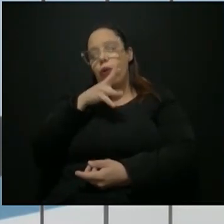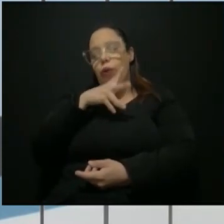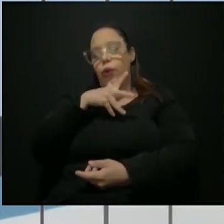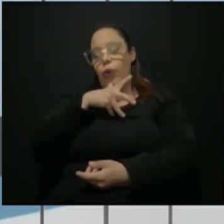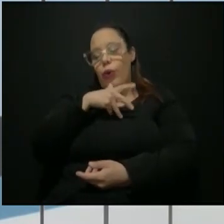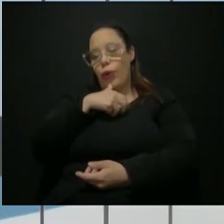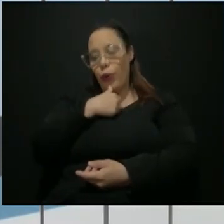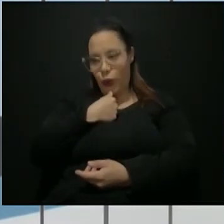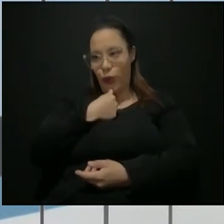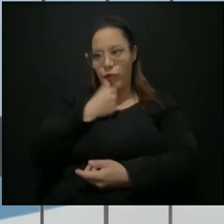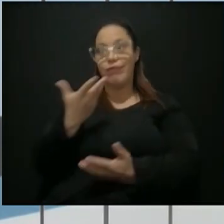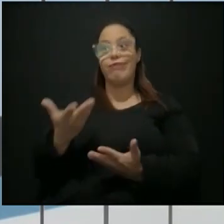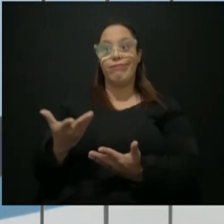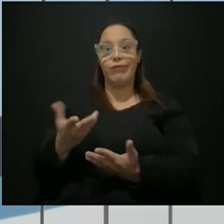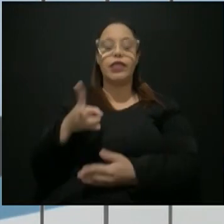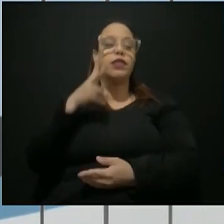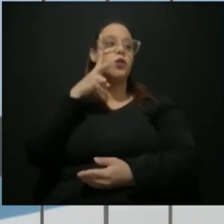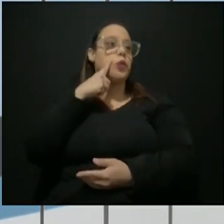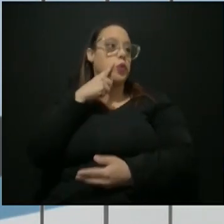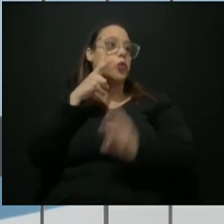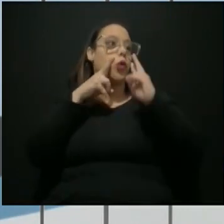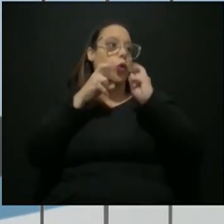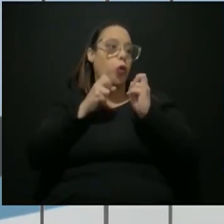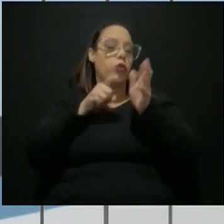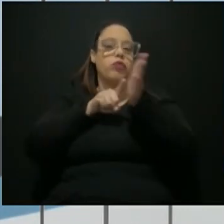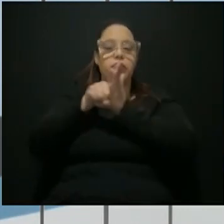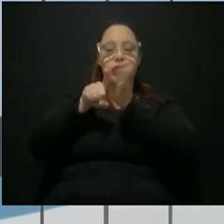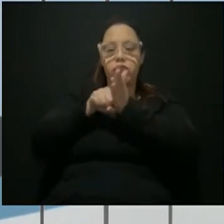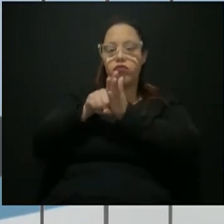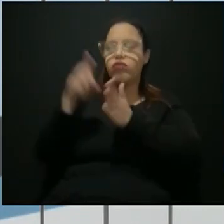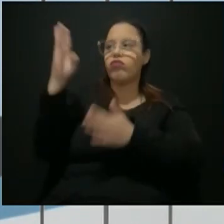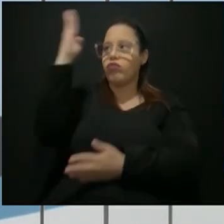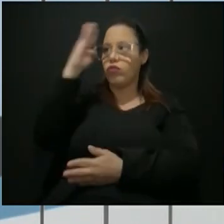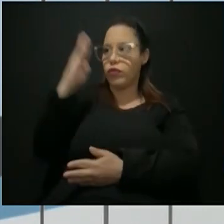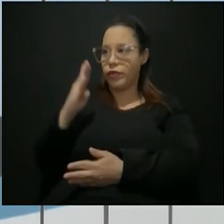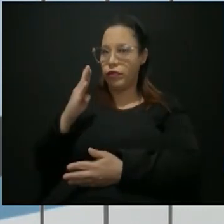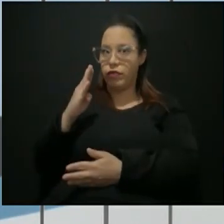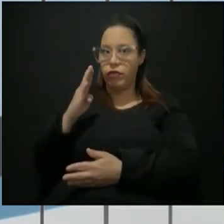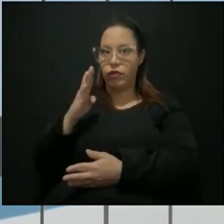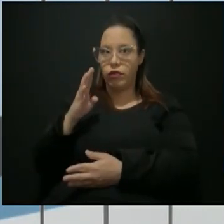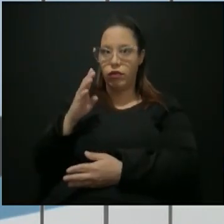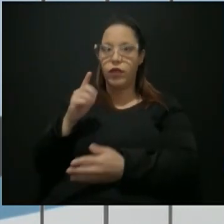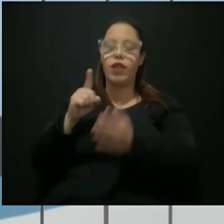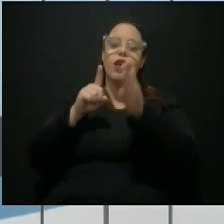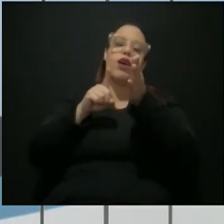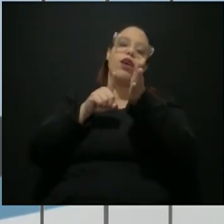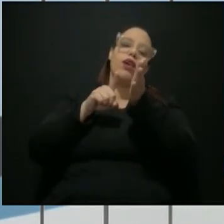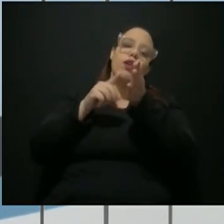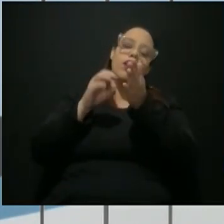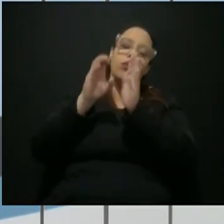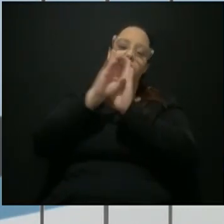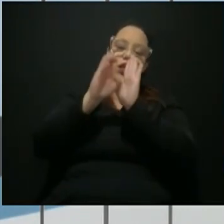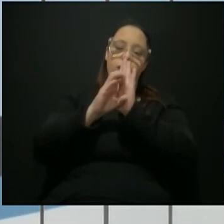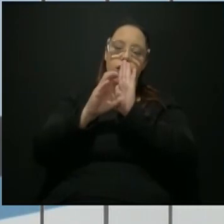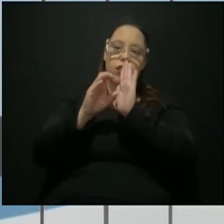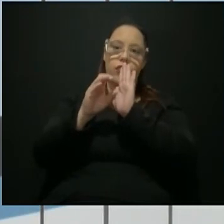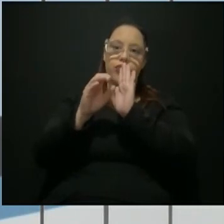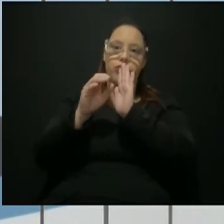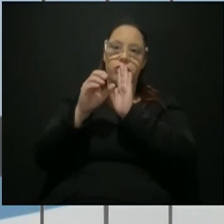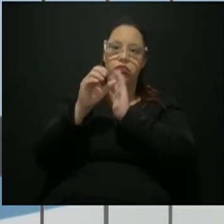gente observa os dados no Brasil, né, na minha tese de doutorado, uma proposta que eu trago,